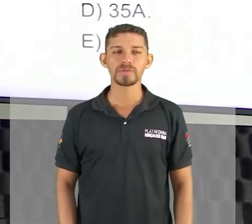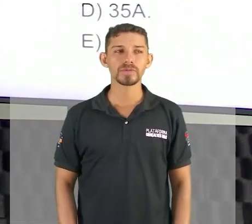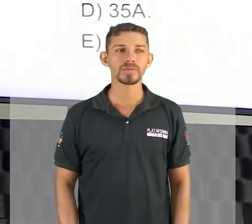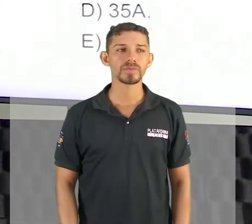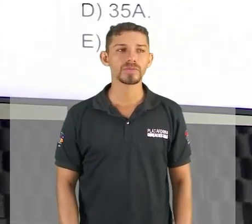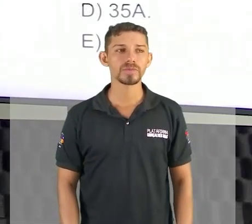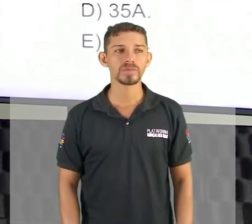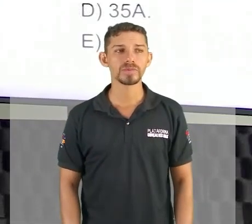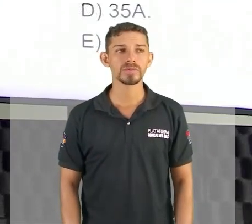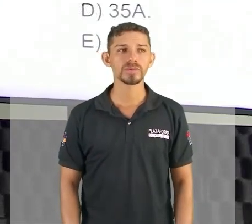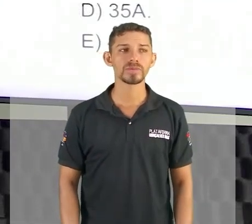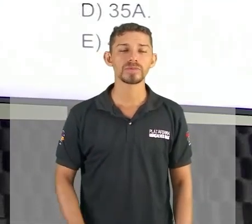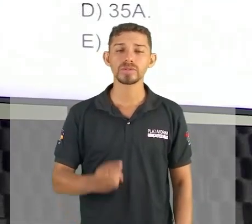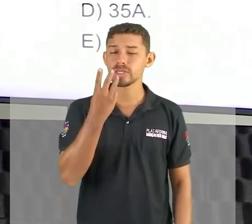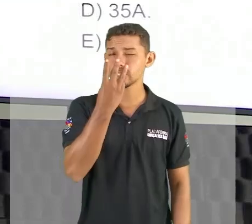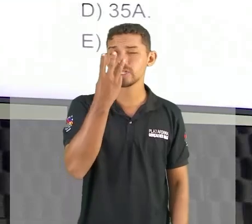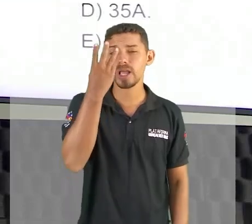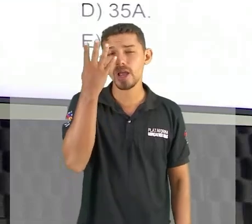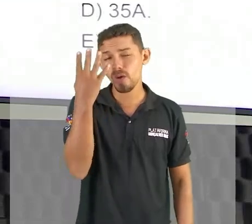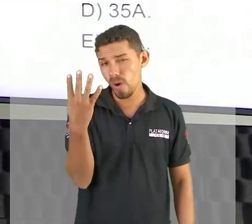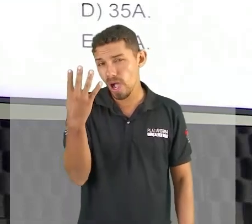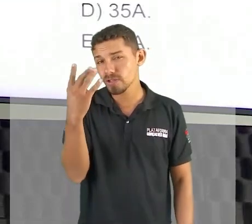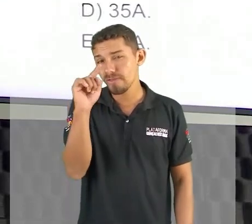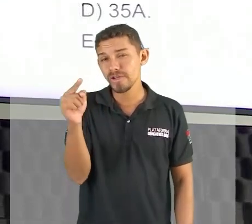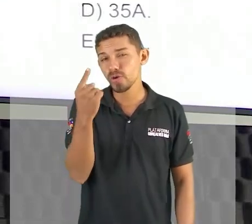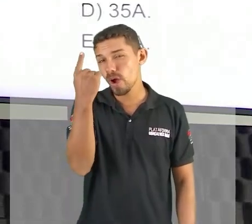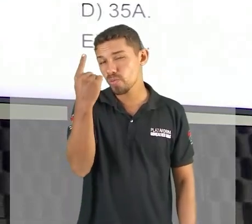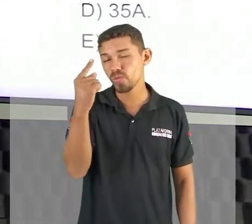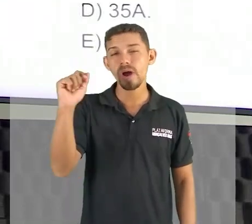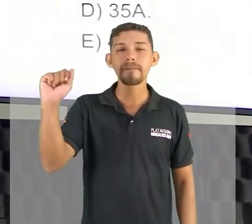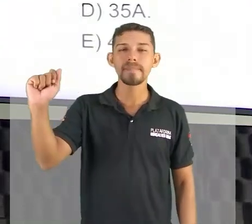aproximadamente 34,1